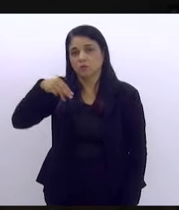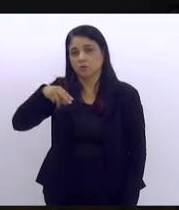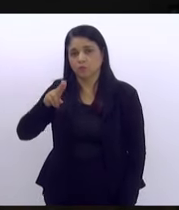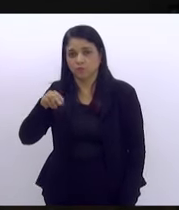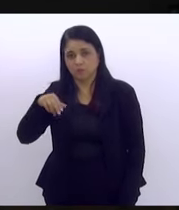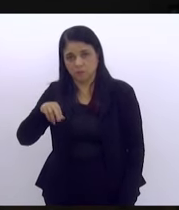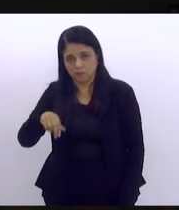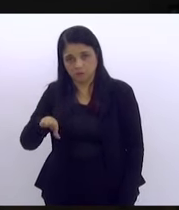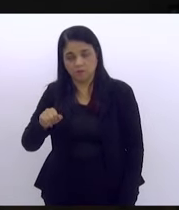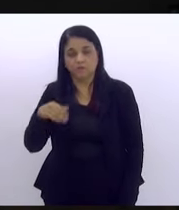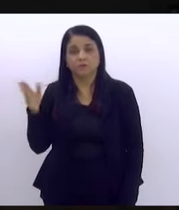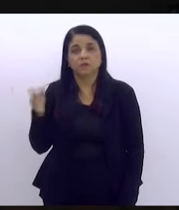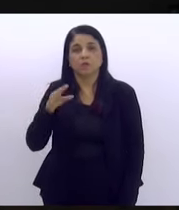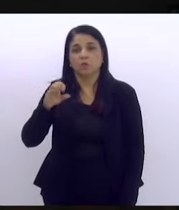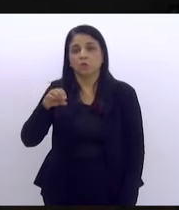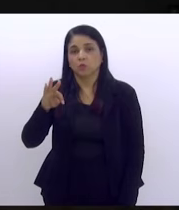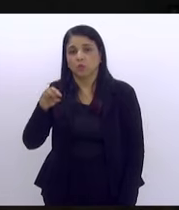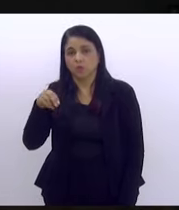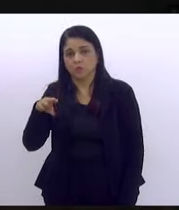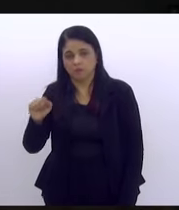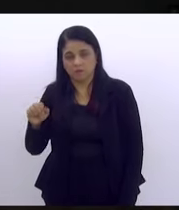Paula, pai.